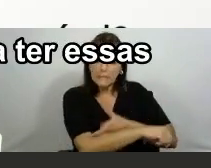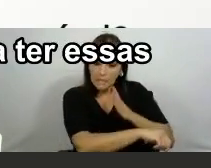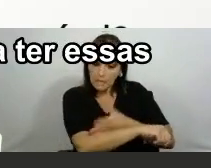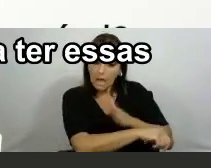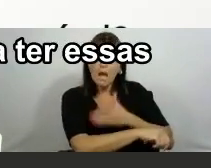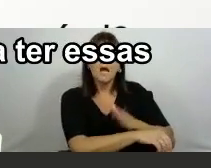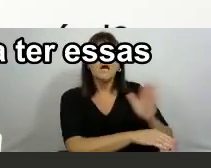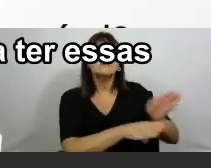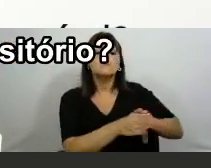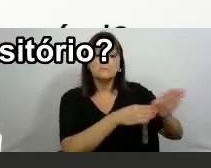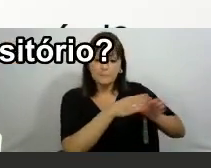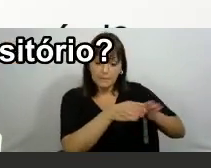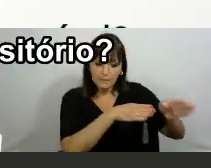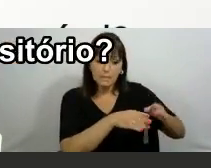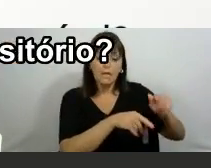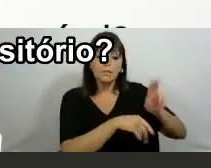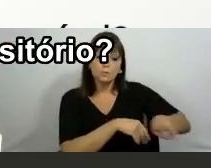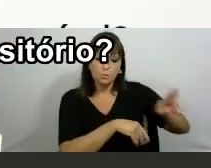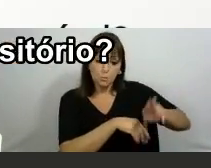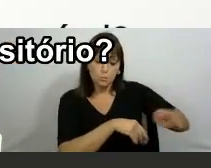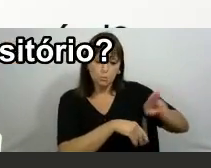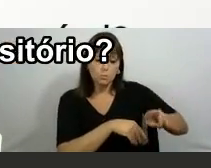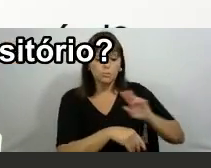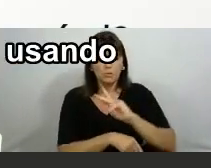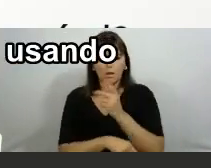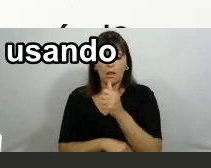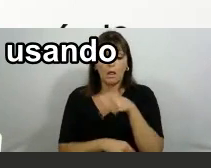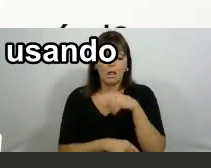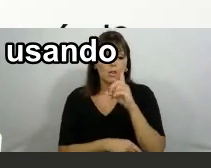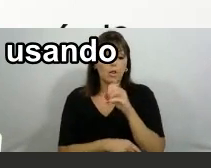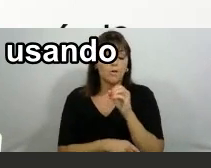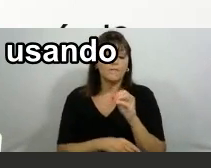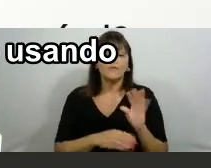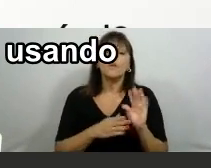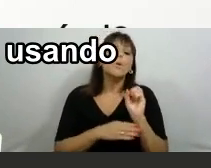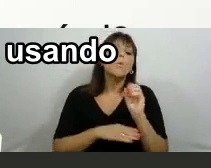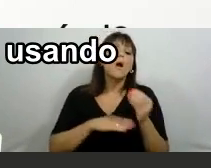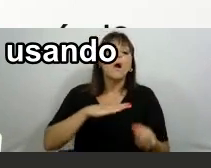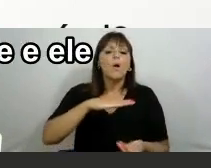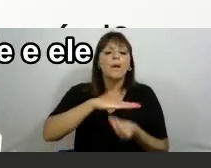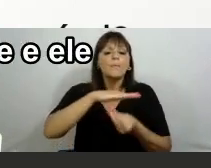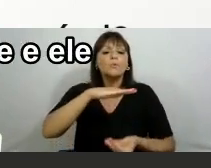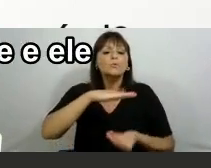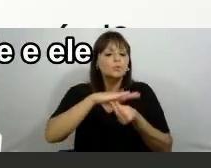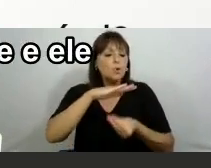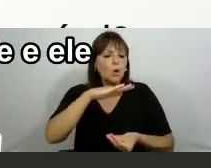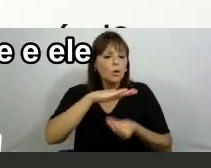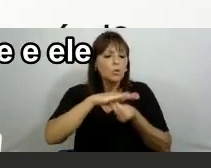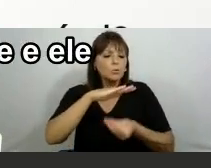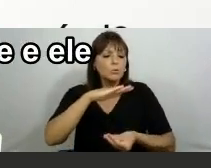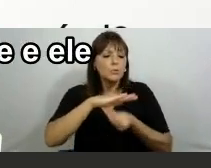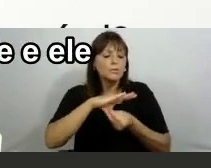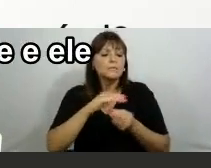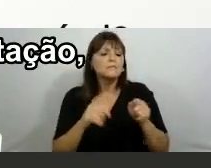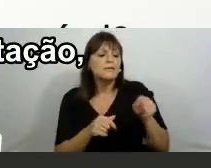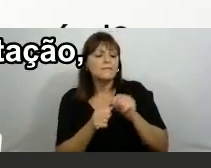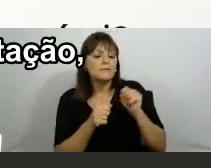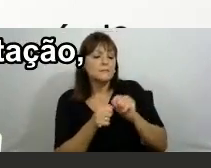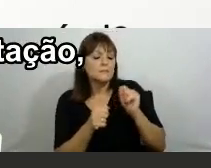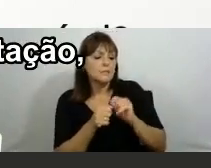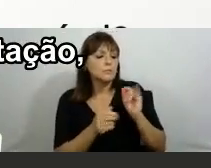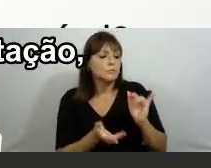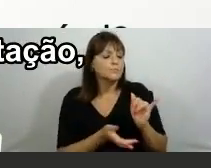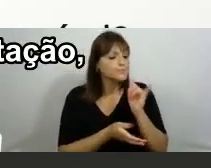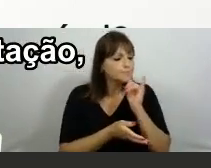handoff. Mas a gente começa a ter essas questões, assim, qual que é o repositório? Se o QA está fazendo um teste usando um handoff de acessibilidade e ele encontra o